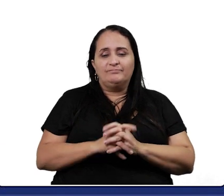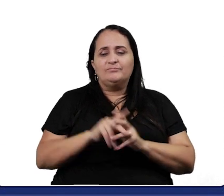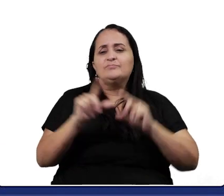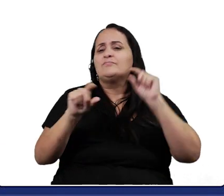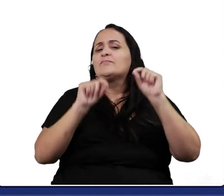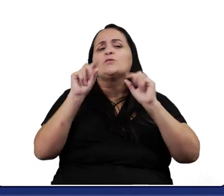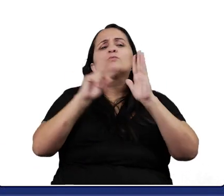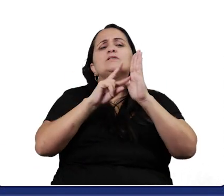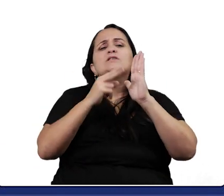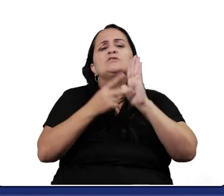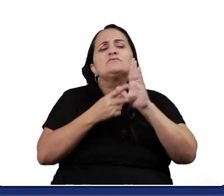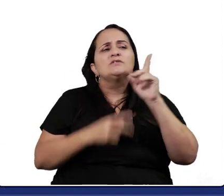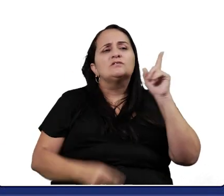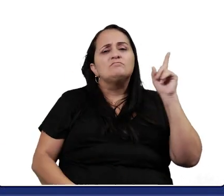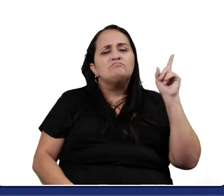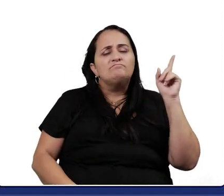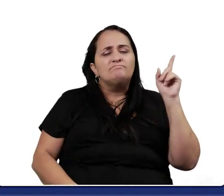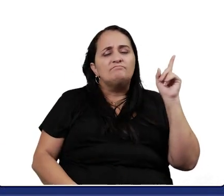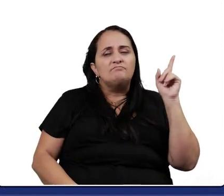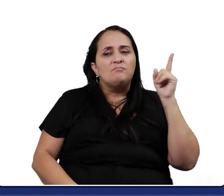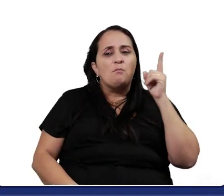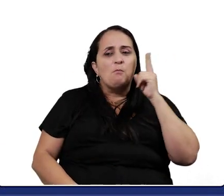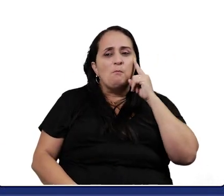que essa frase significa?